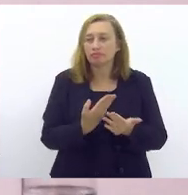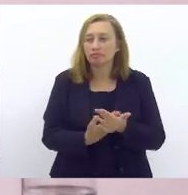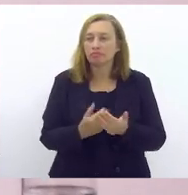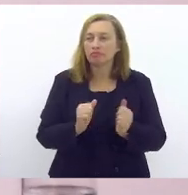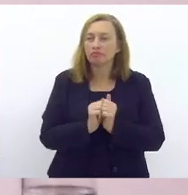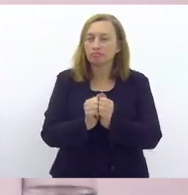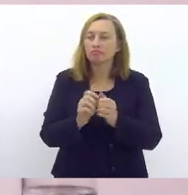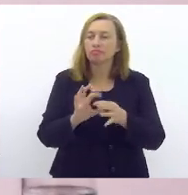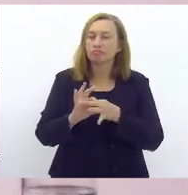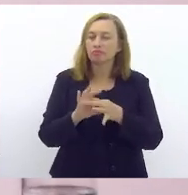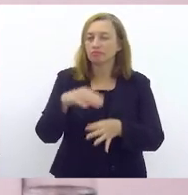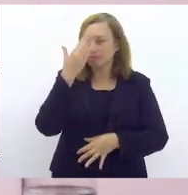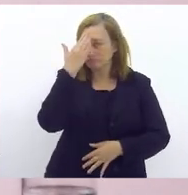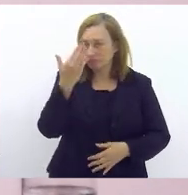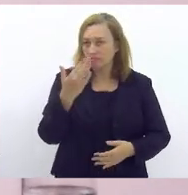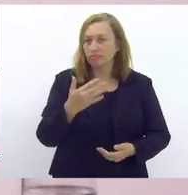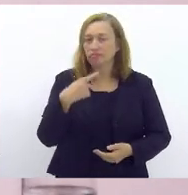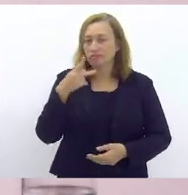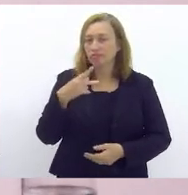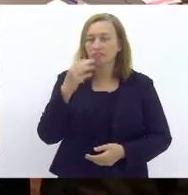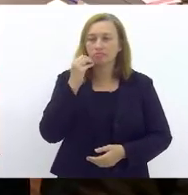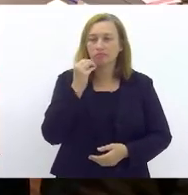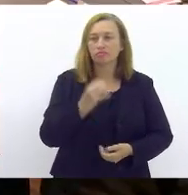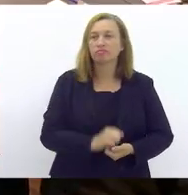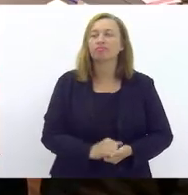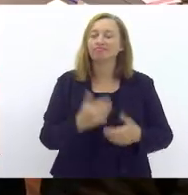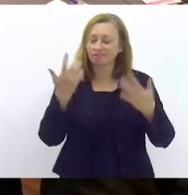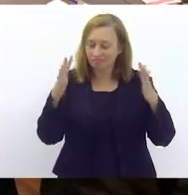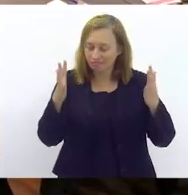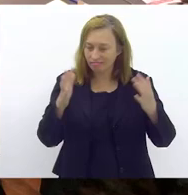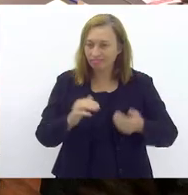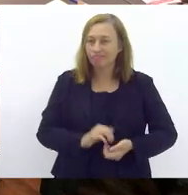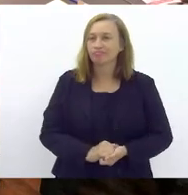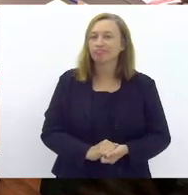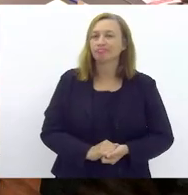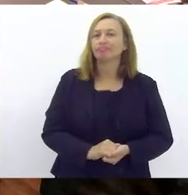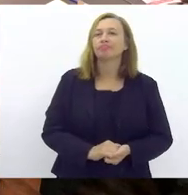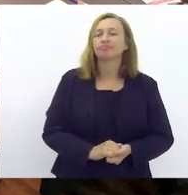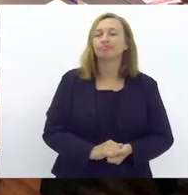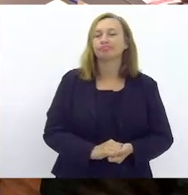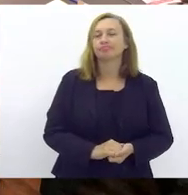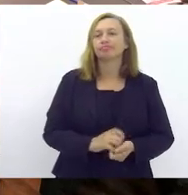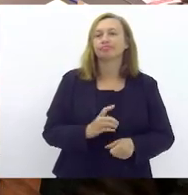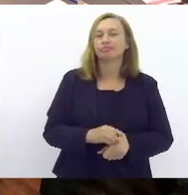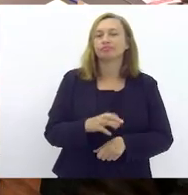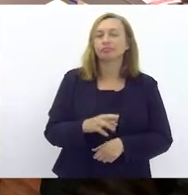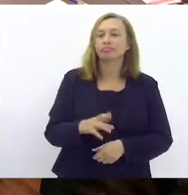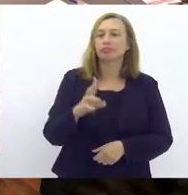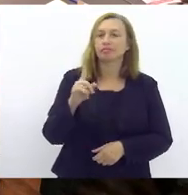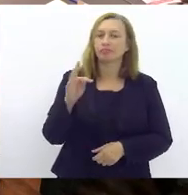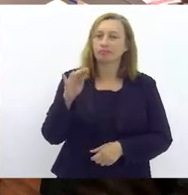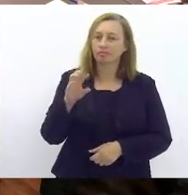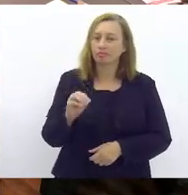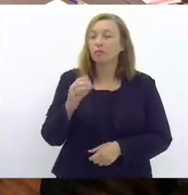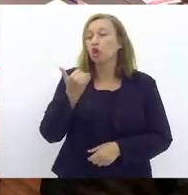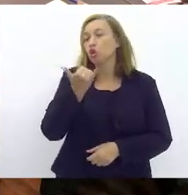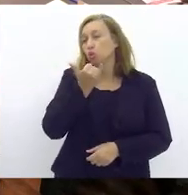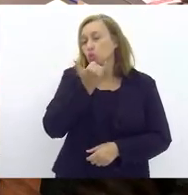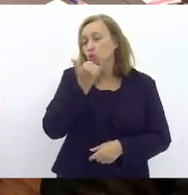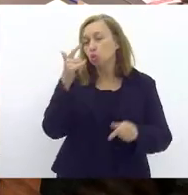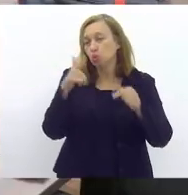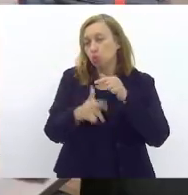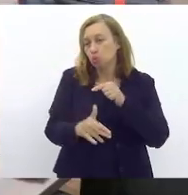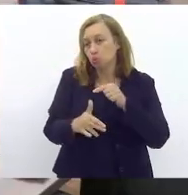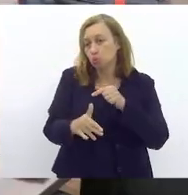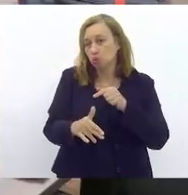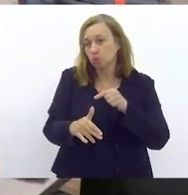unirmos. Eu agradeço a oportunidade. Obrigado, doutor Paladino. Desculpe-me ser